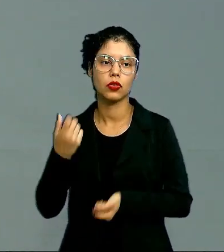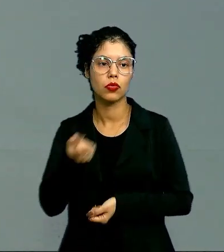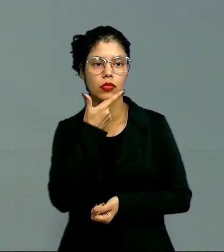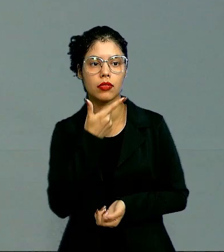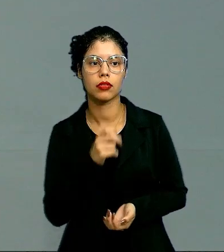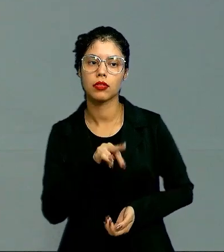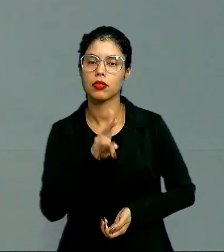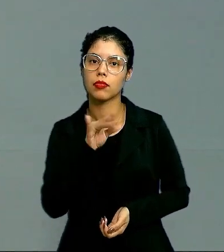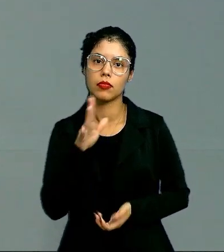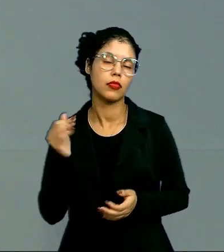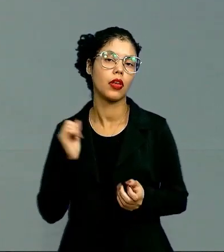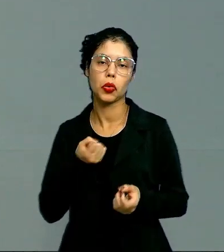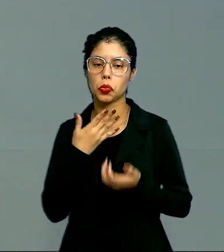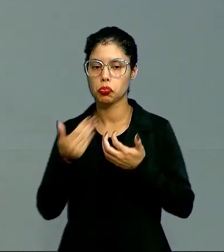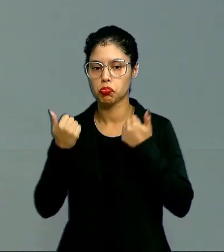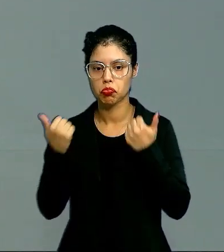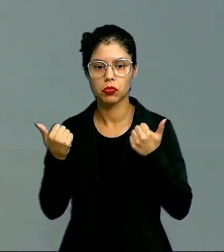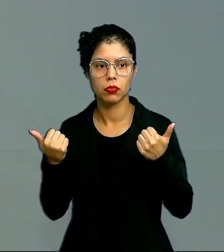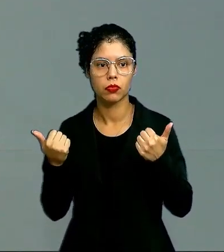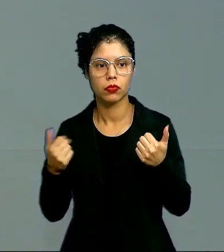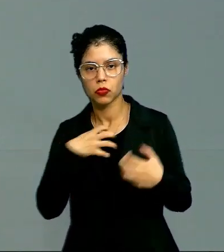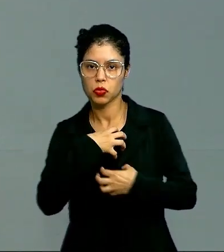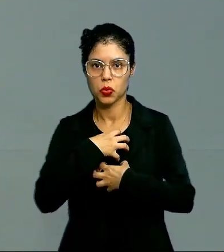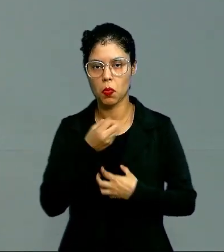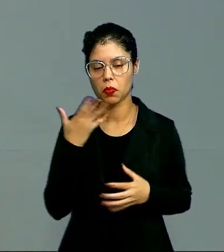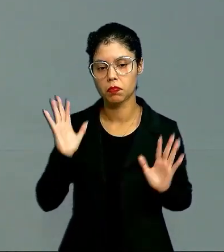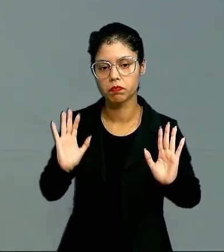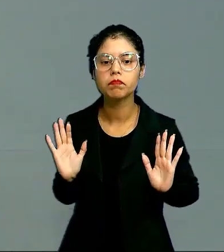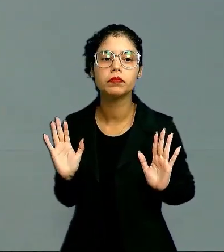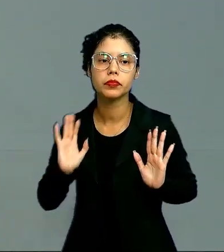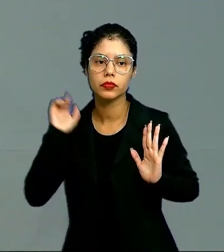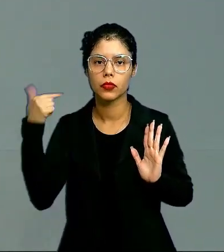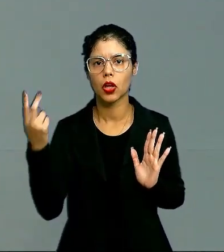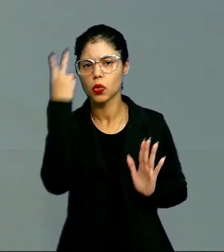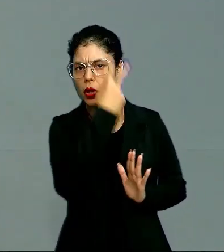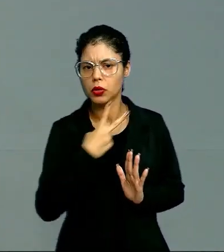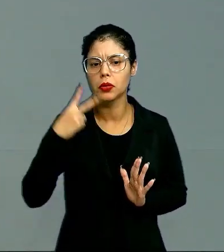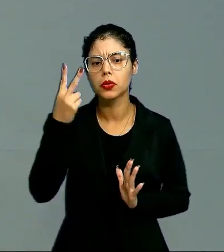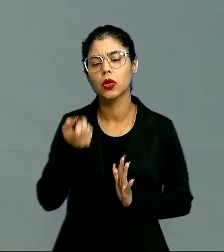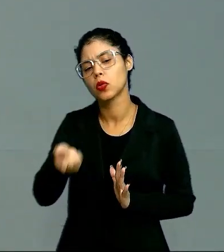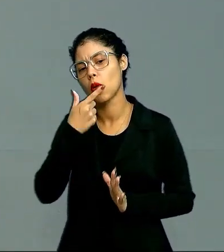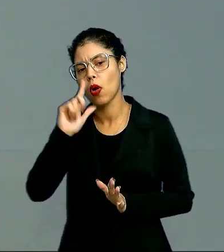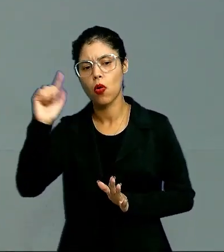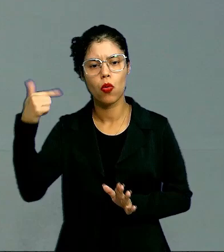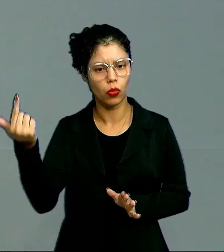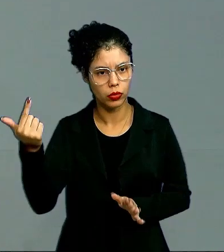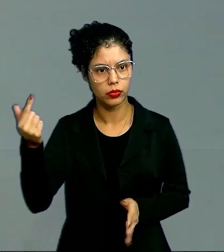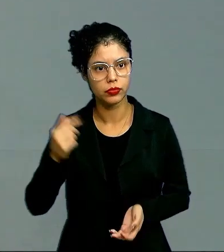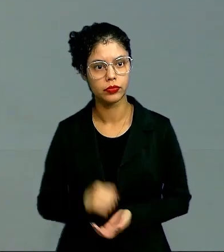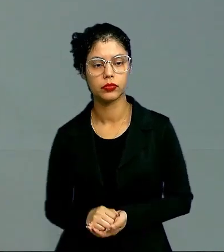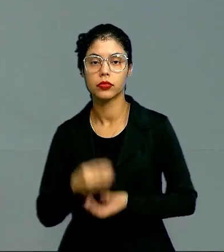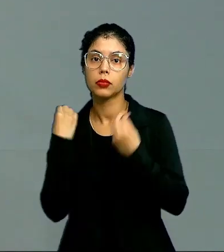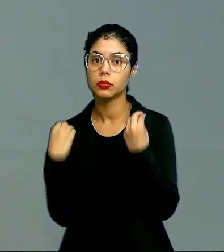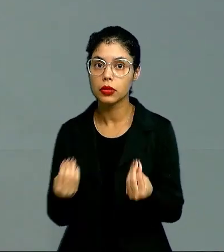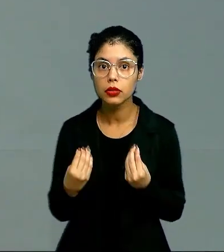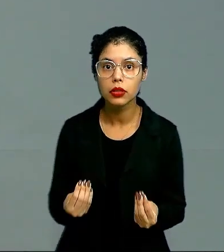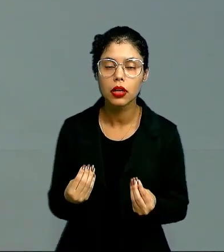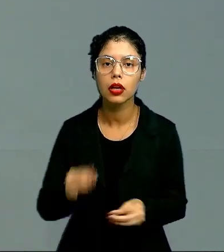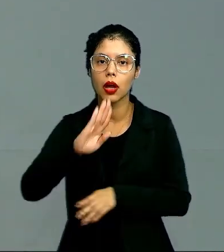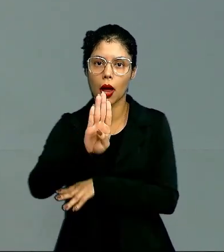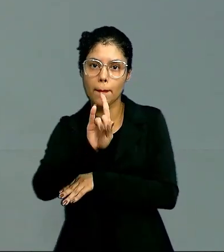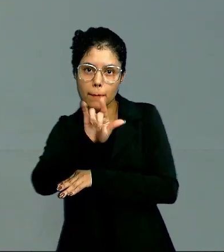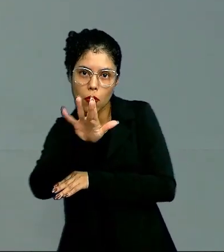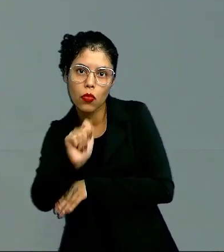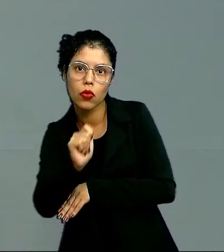vou tomar uma nimesulida e tá tudo certo, não estou me sentindo bem. Aí daqui a 2 horas eu posso tomar outro comprimido? Para que serve a bula